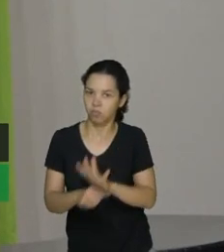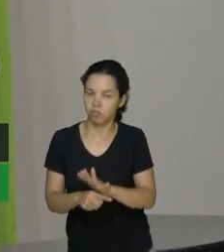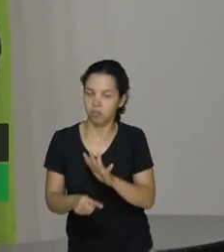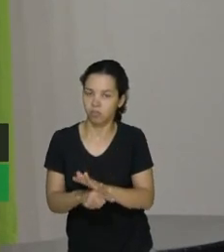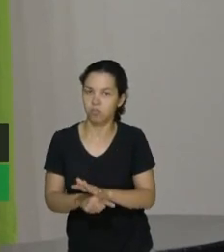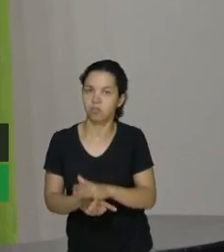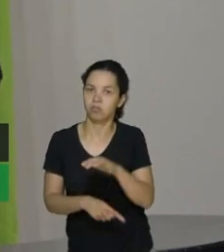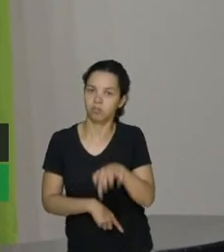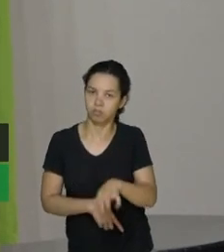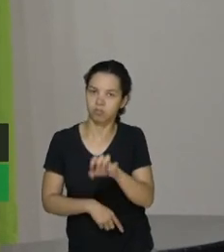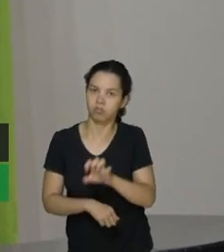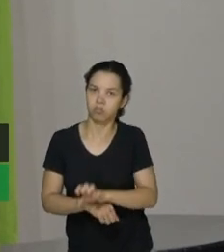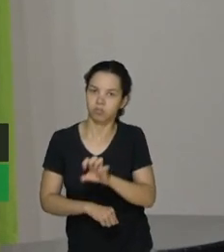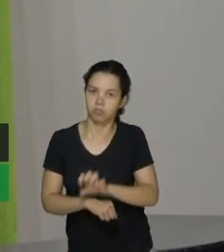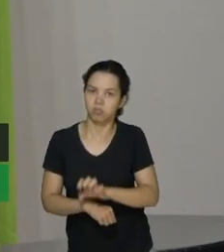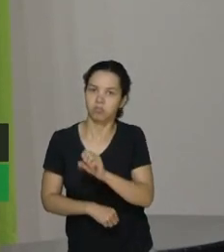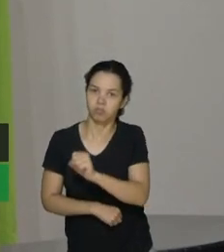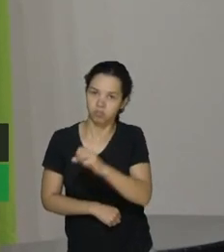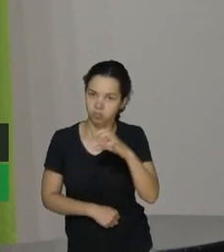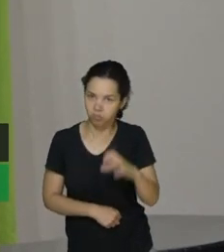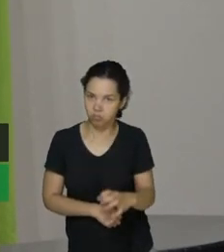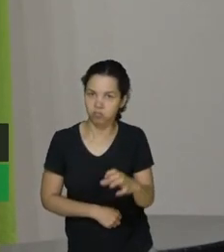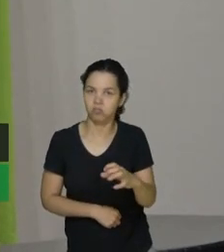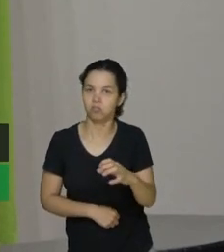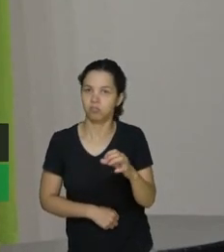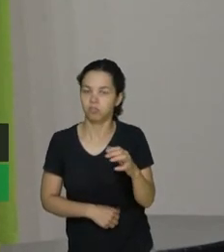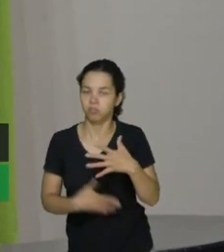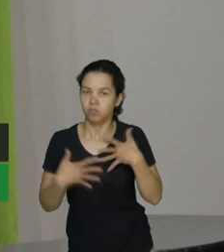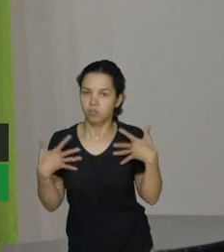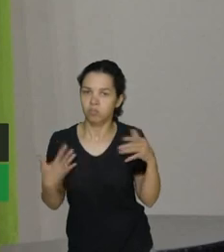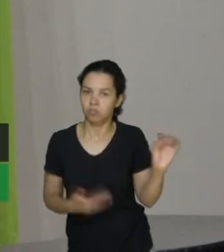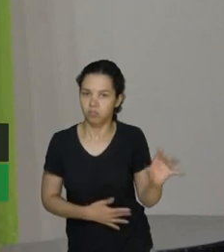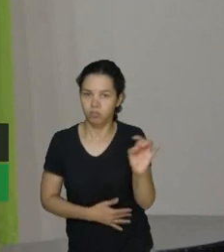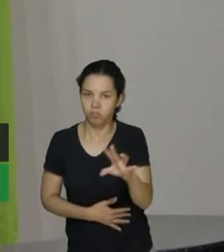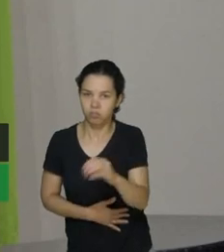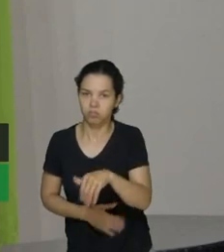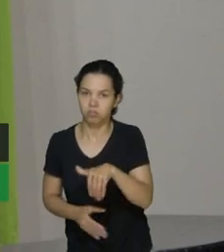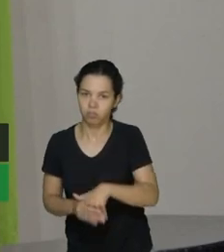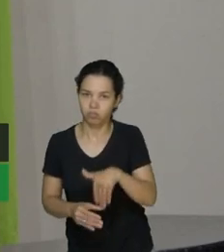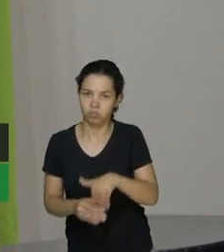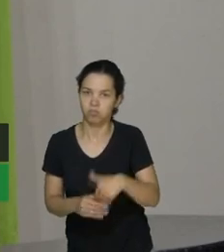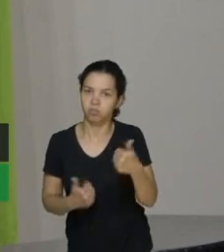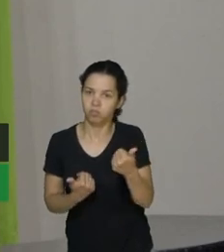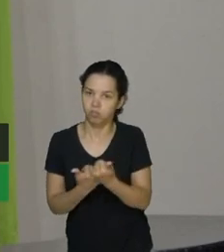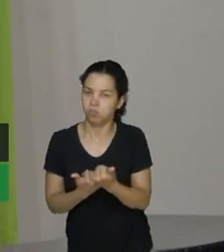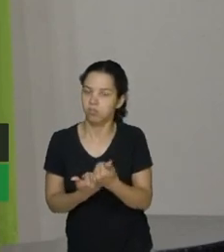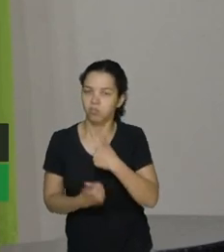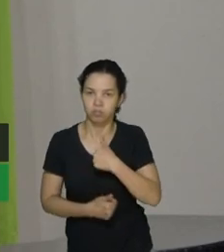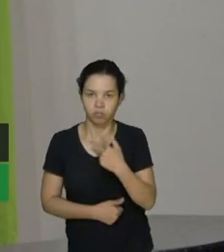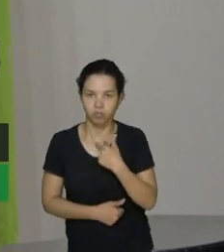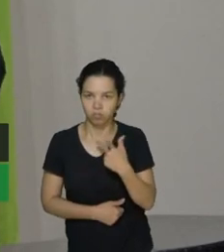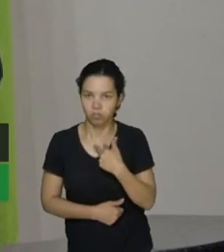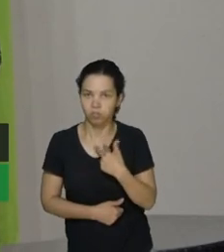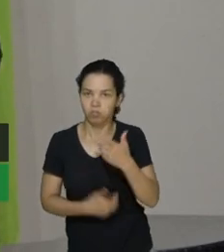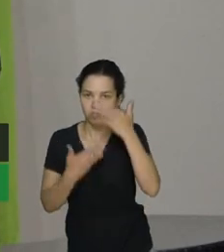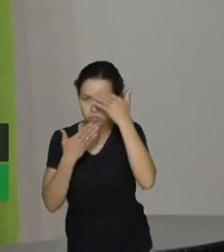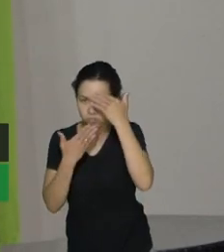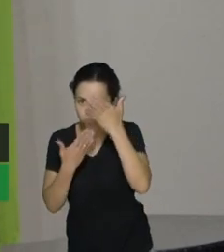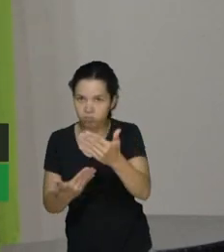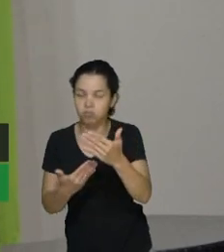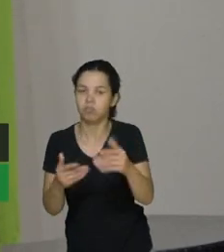Santa Catarina, honrando cada um dos votos e do apoio recebido. E não posso aqui deixar de agradecer